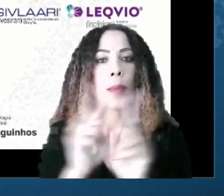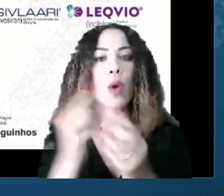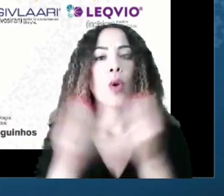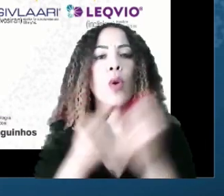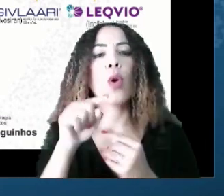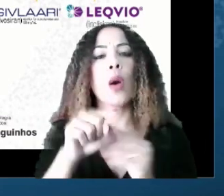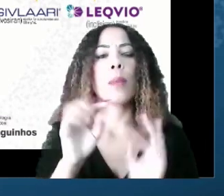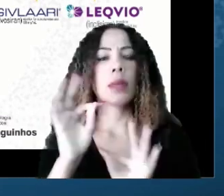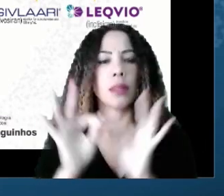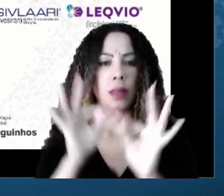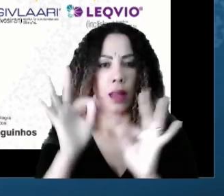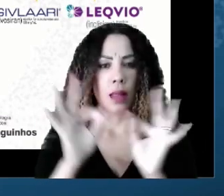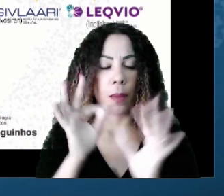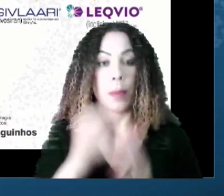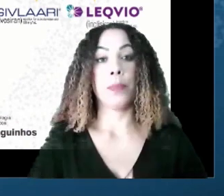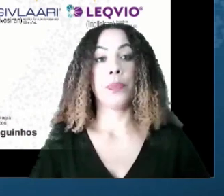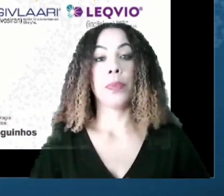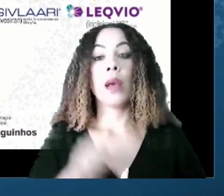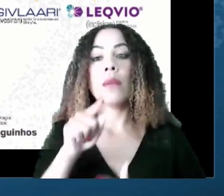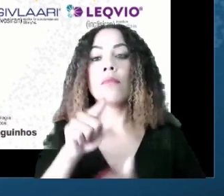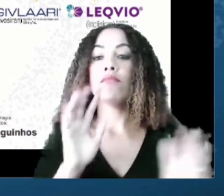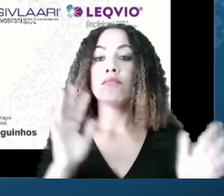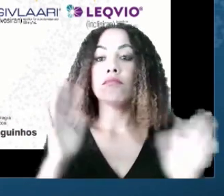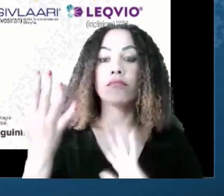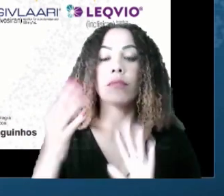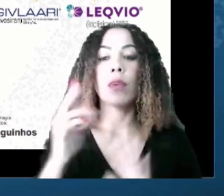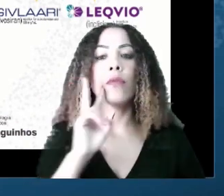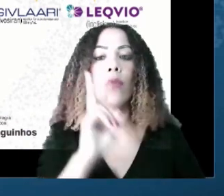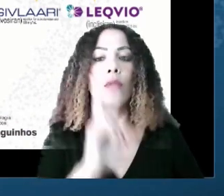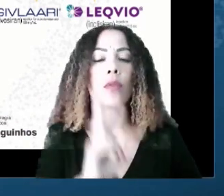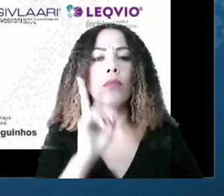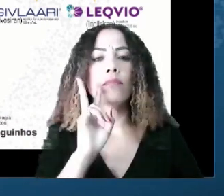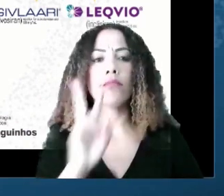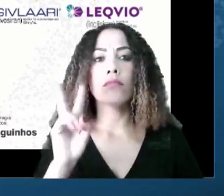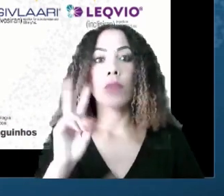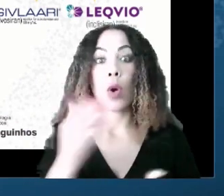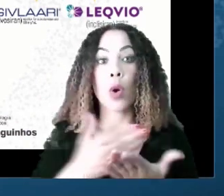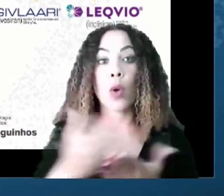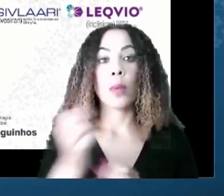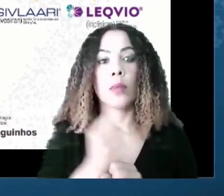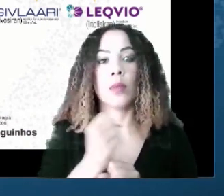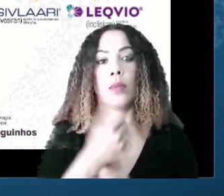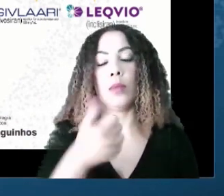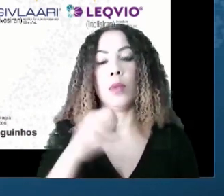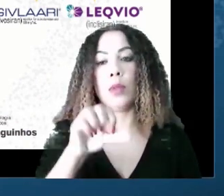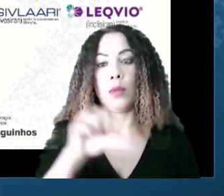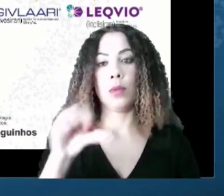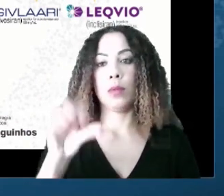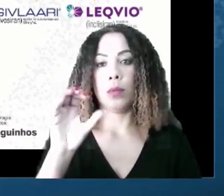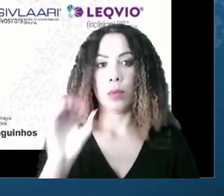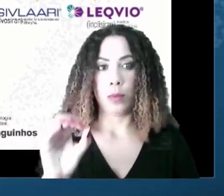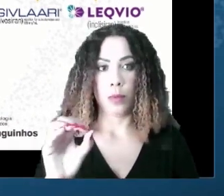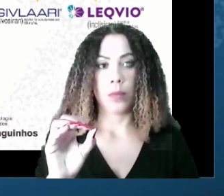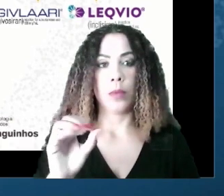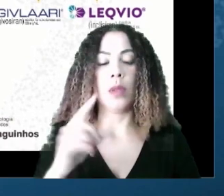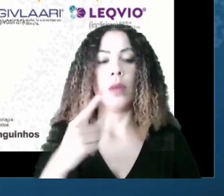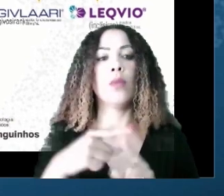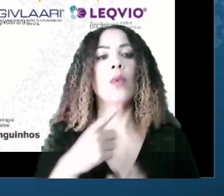de terapêutica. E esse fenômeno foi observado em 1990. Haviam